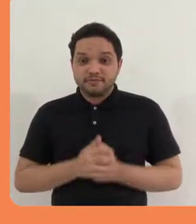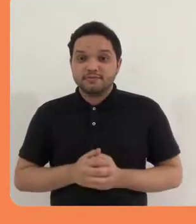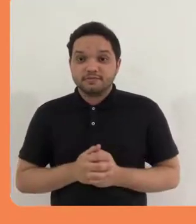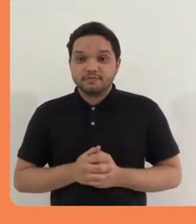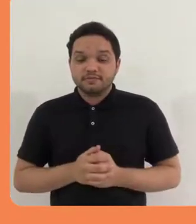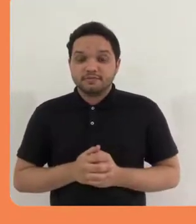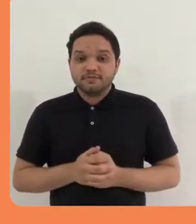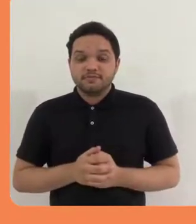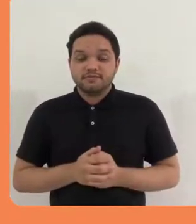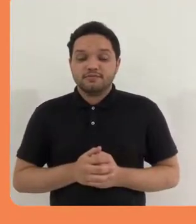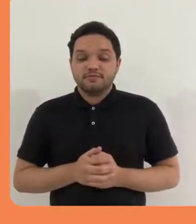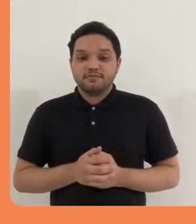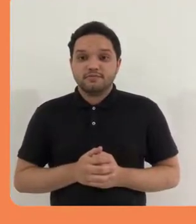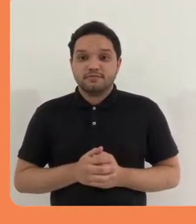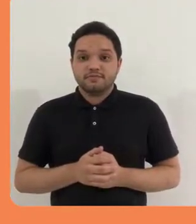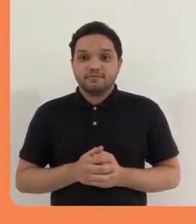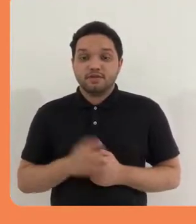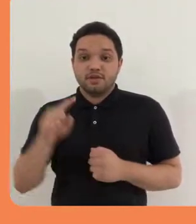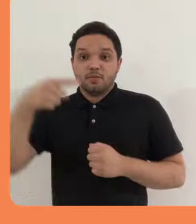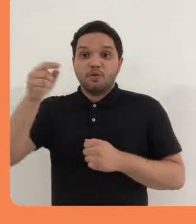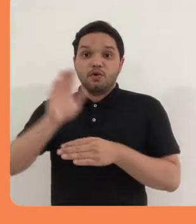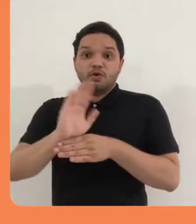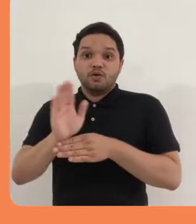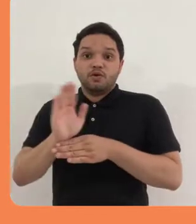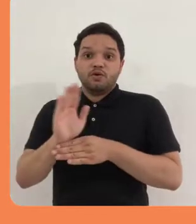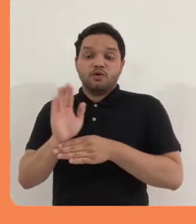precisam finalizar para concluir o seu curso.